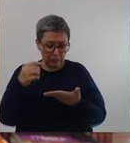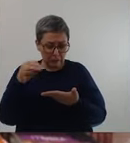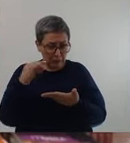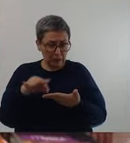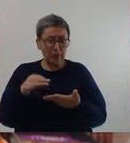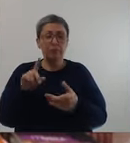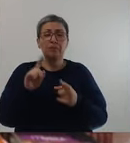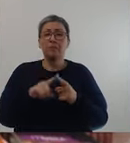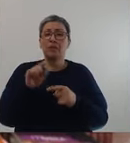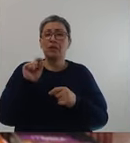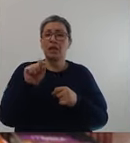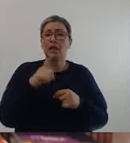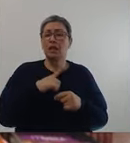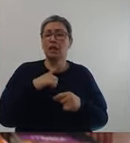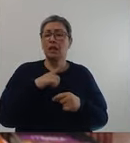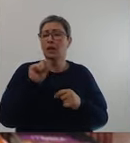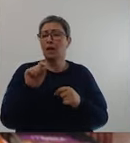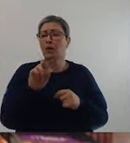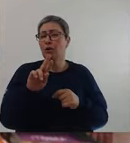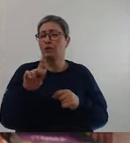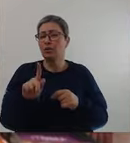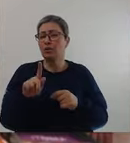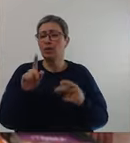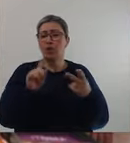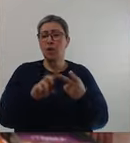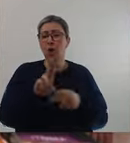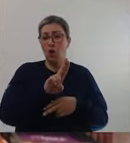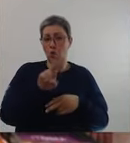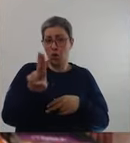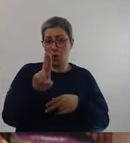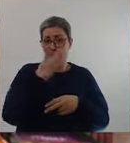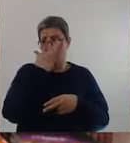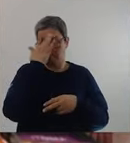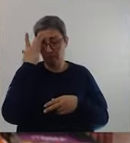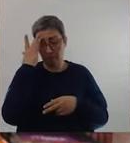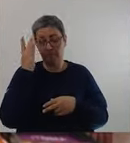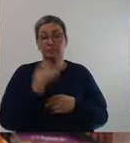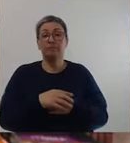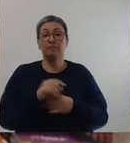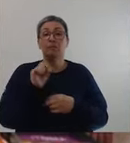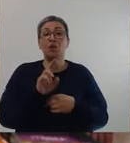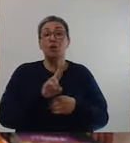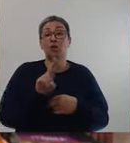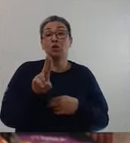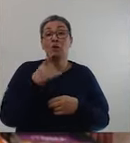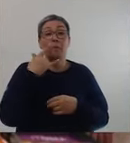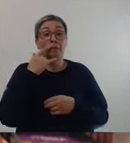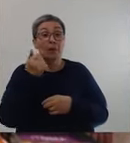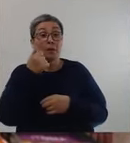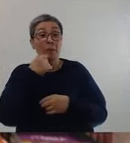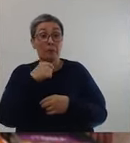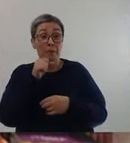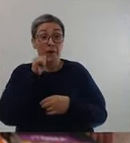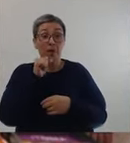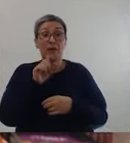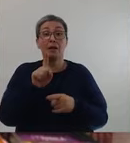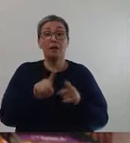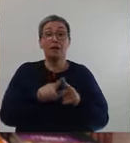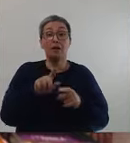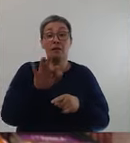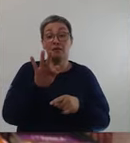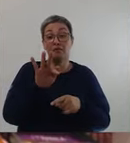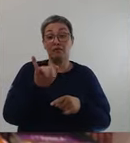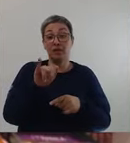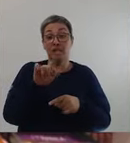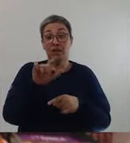aí para conferir, ok? O que nós temos lá no RG? O nome da pessoa, o nome dos pais, né, que nós